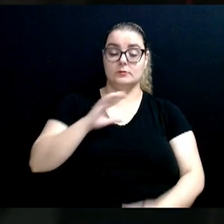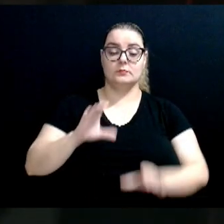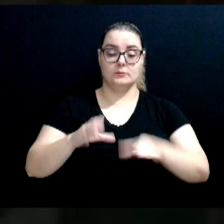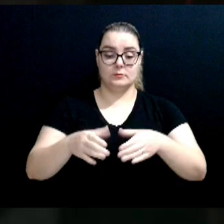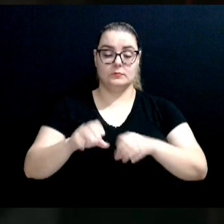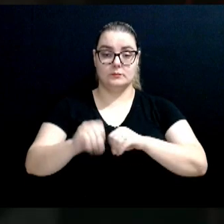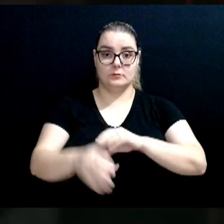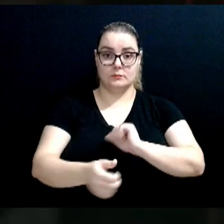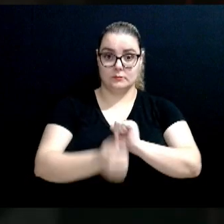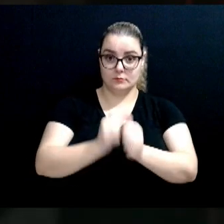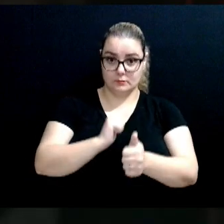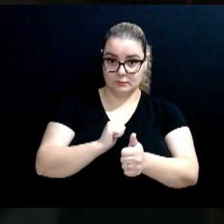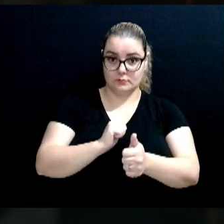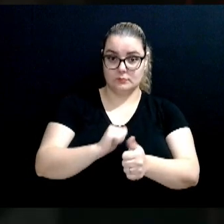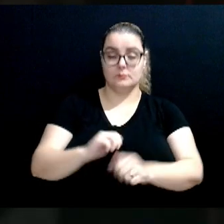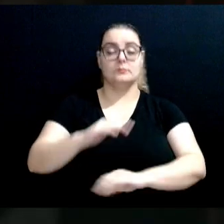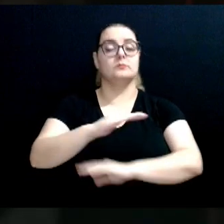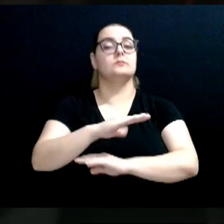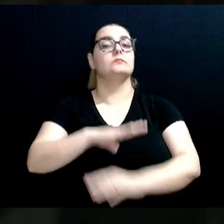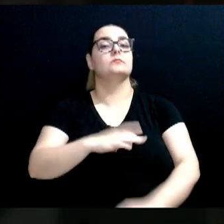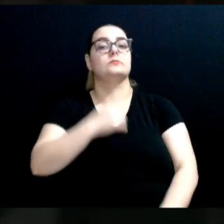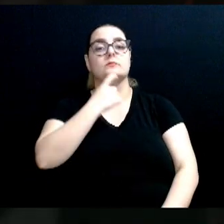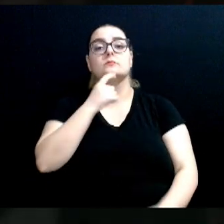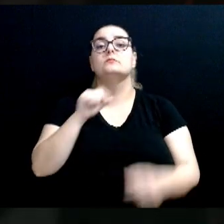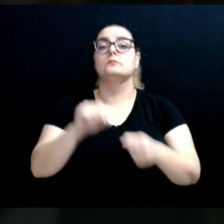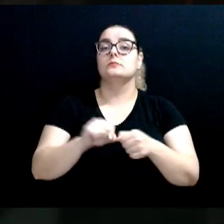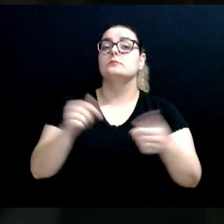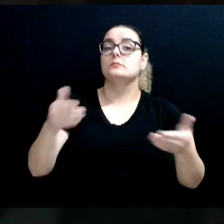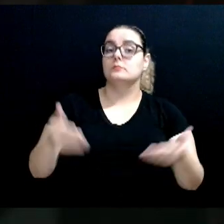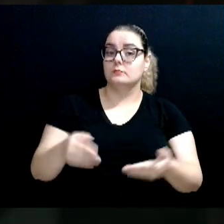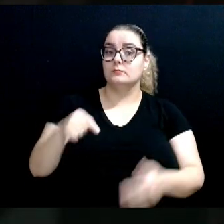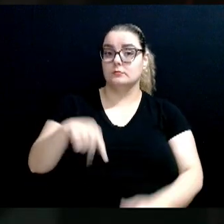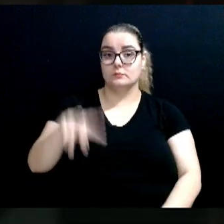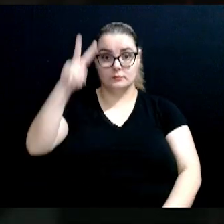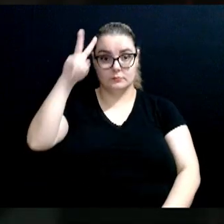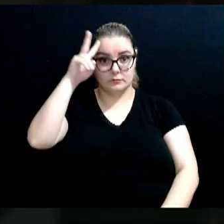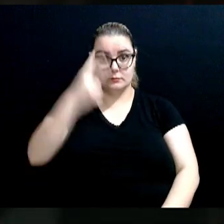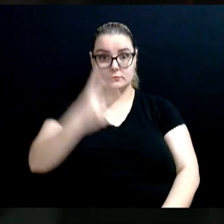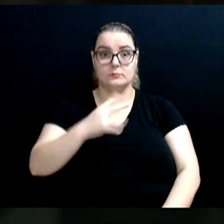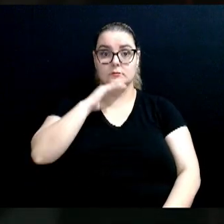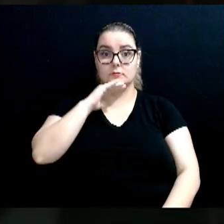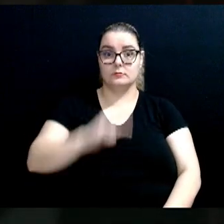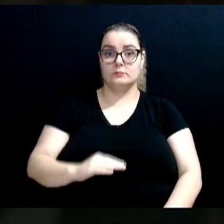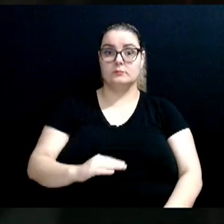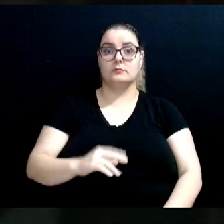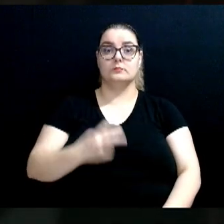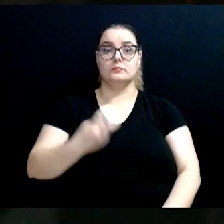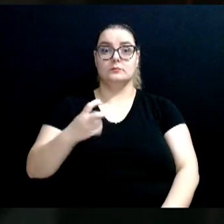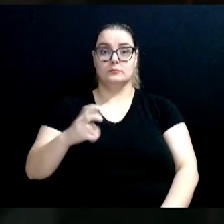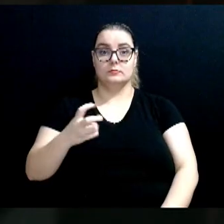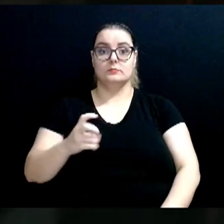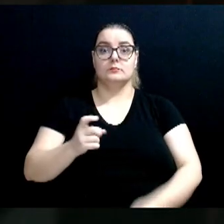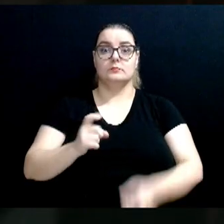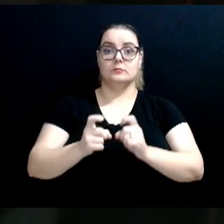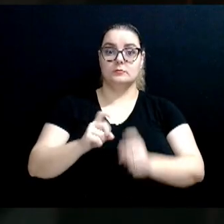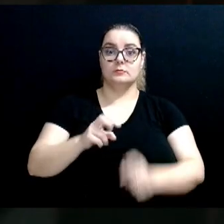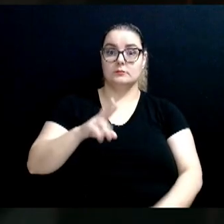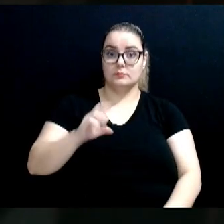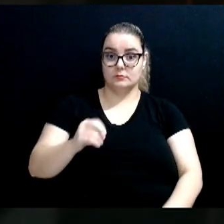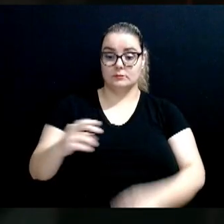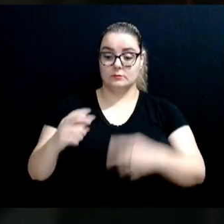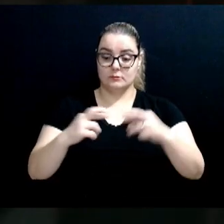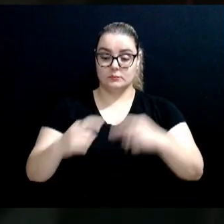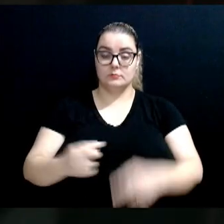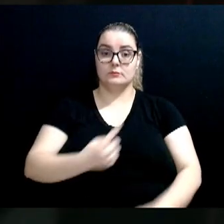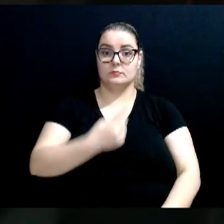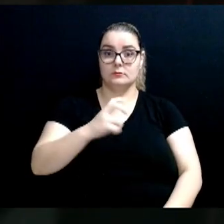Esporte da Câmara de Campinas vai realizar hoje, segunda-feira, às 14h, a quinta reunião ordinária para analisar 15 projetos de